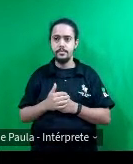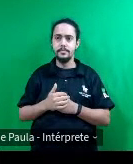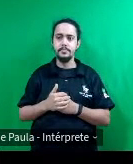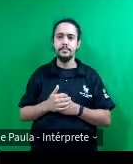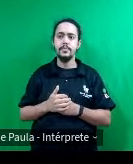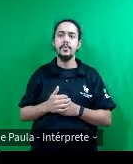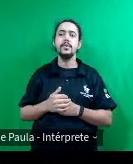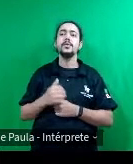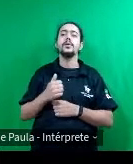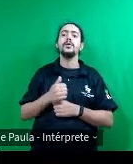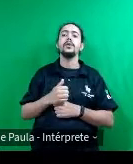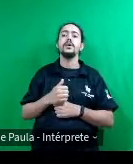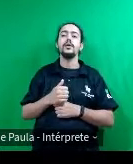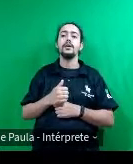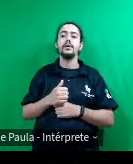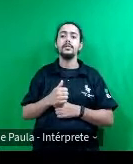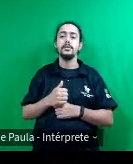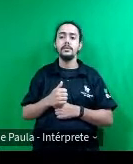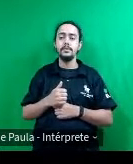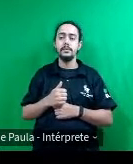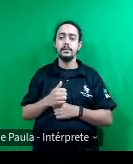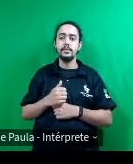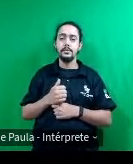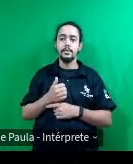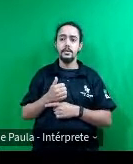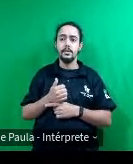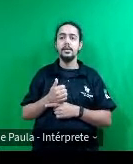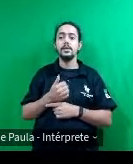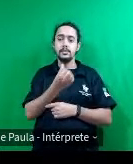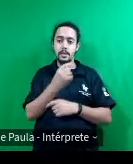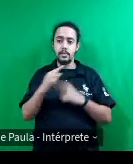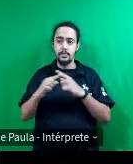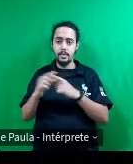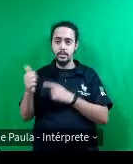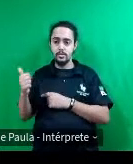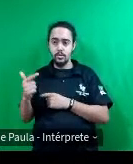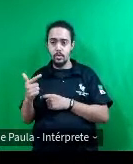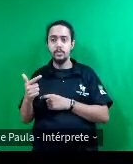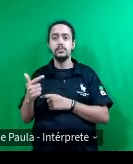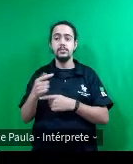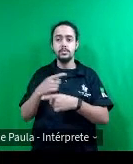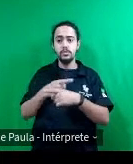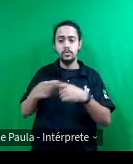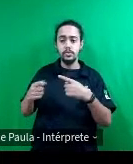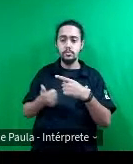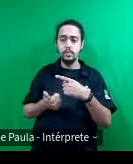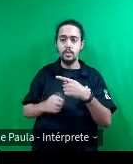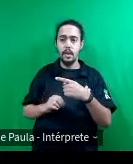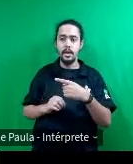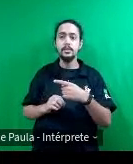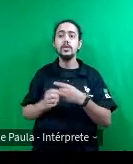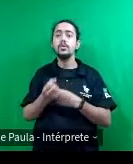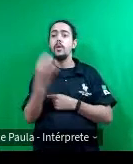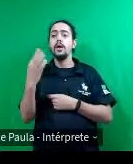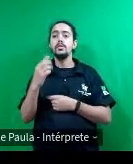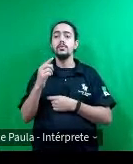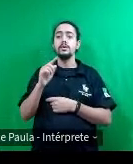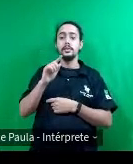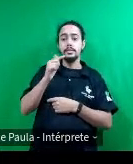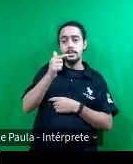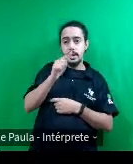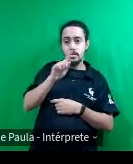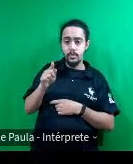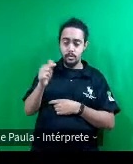dividido por 10, ou 12 dividido por 10, 1,2 vezes 6, 7,2. Tá vendo? Que